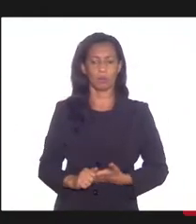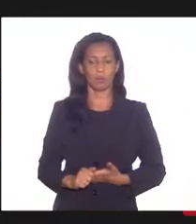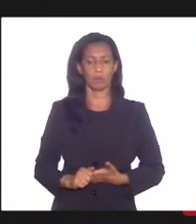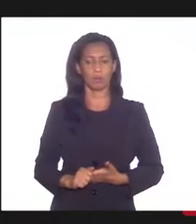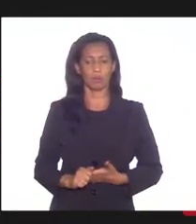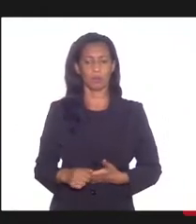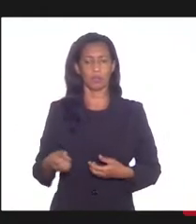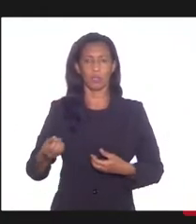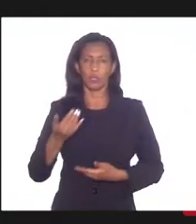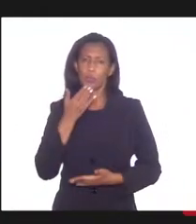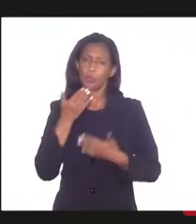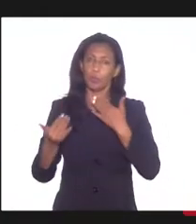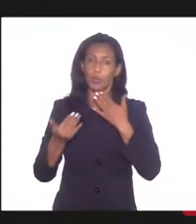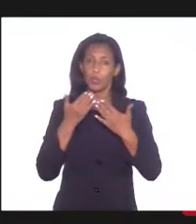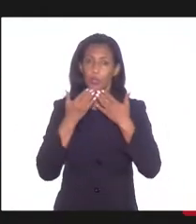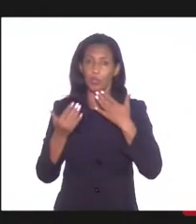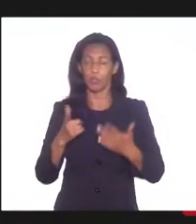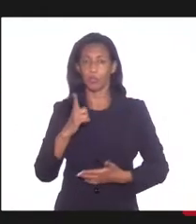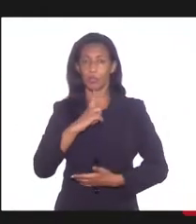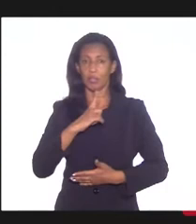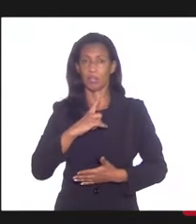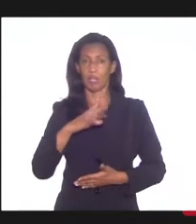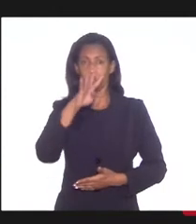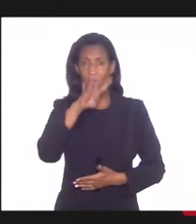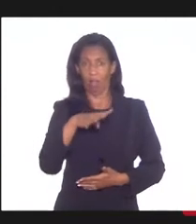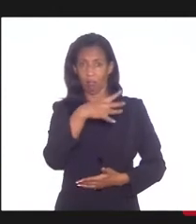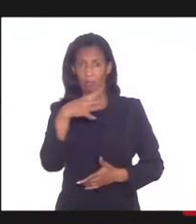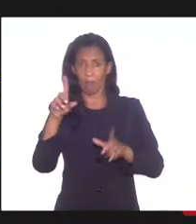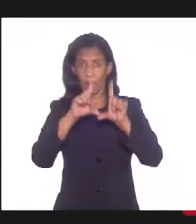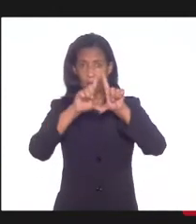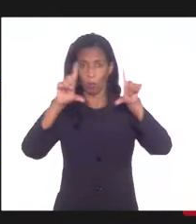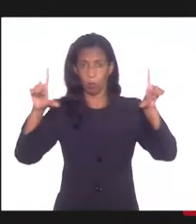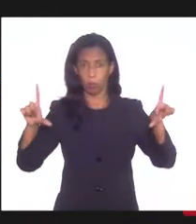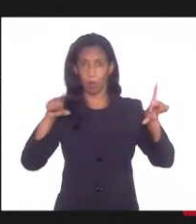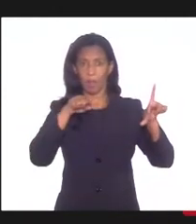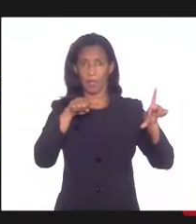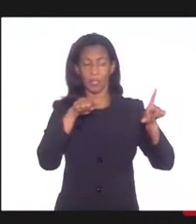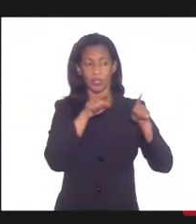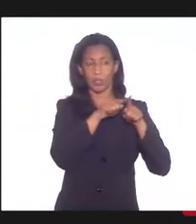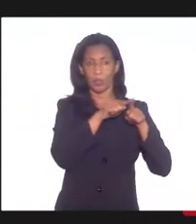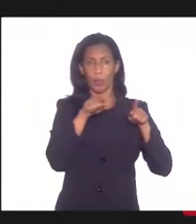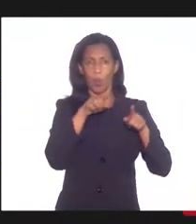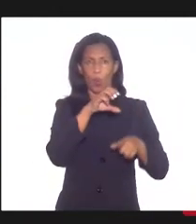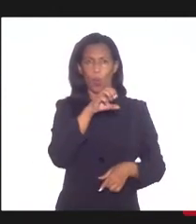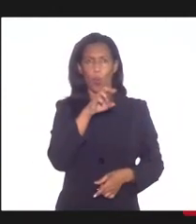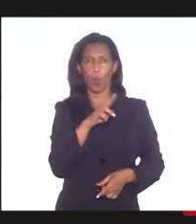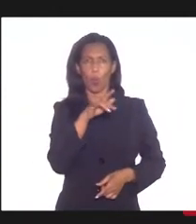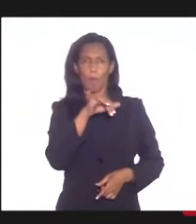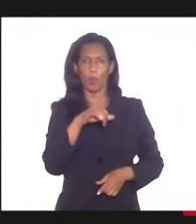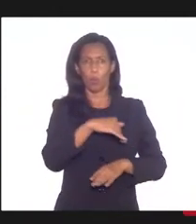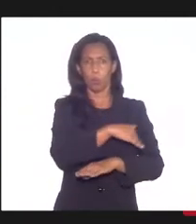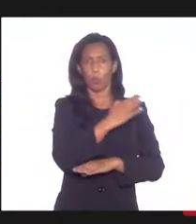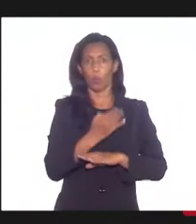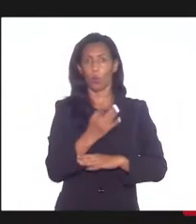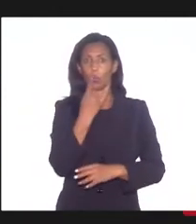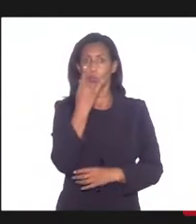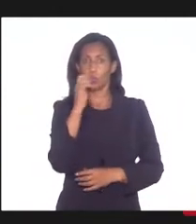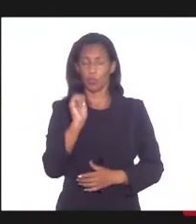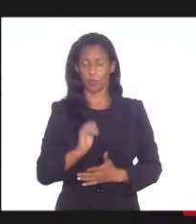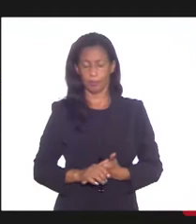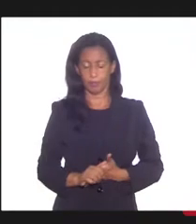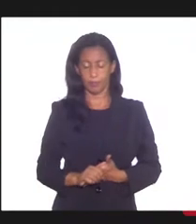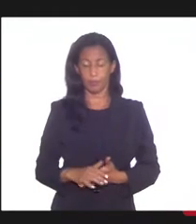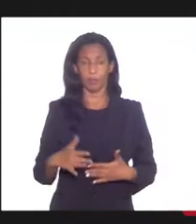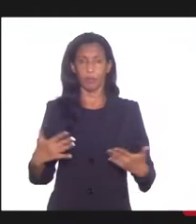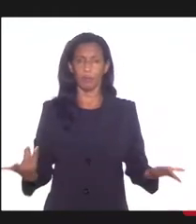de demanda que se tem, você vê nessa tabela de distribuição de metros cúbicos por dia.